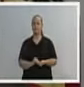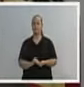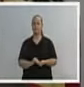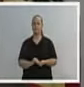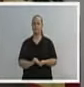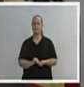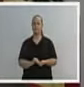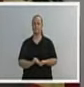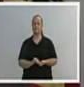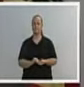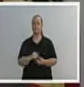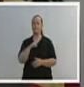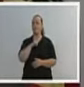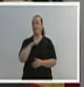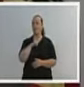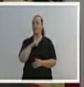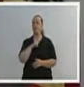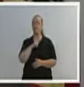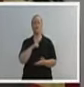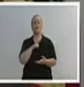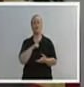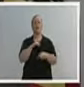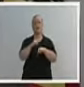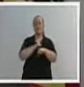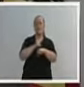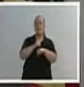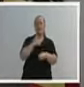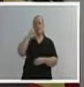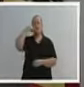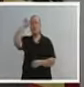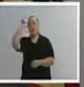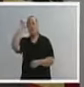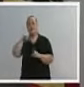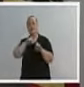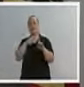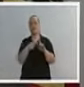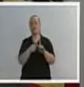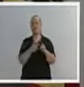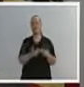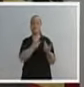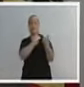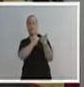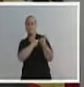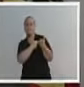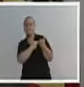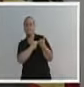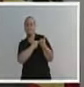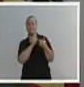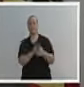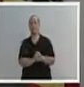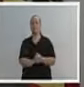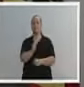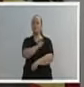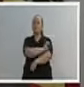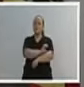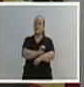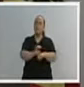Gente, existem tantos métodos contraceptivos, existe a responsabilidade, existe a educação no lar.